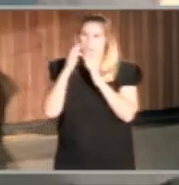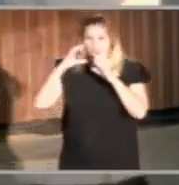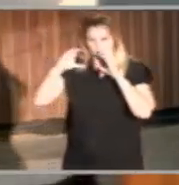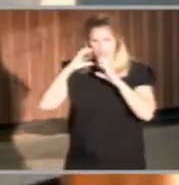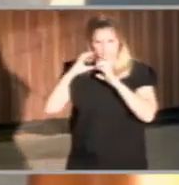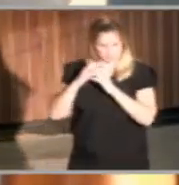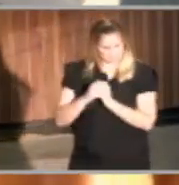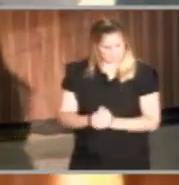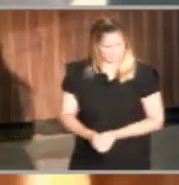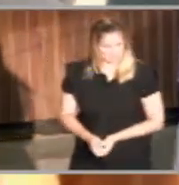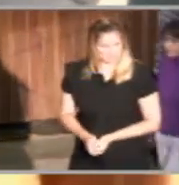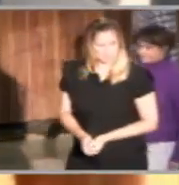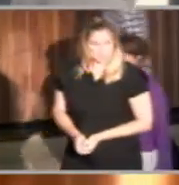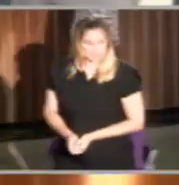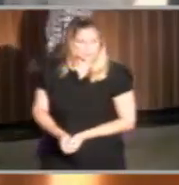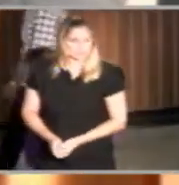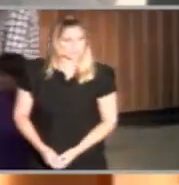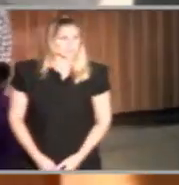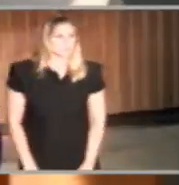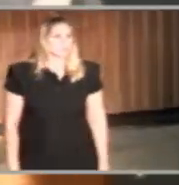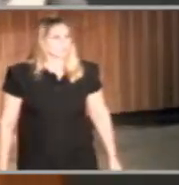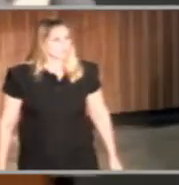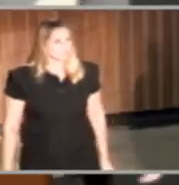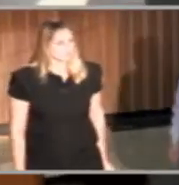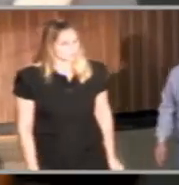vida, entregar tudo.